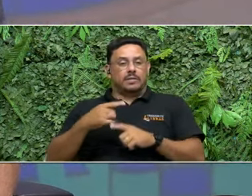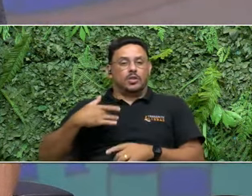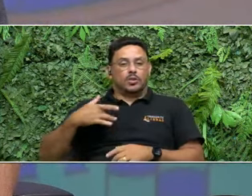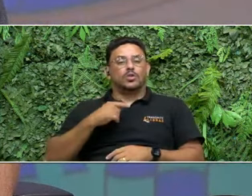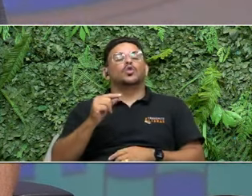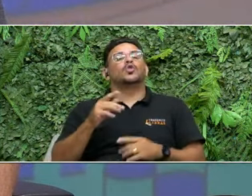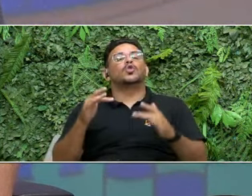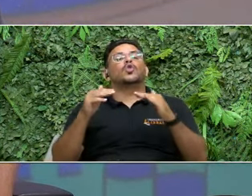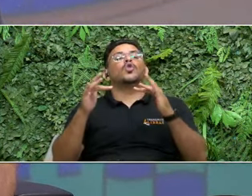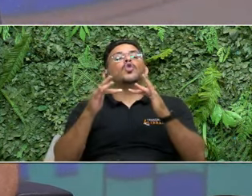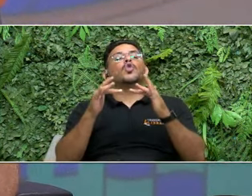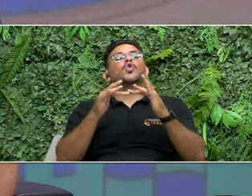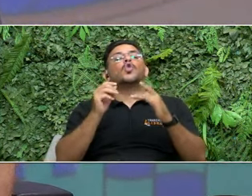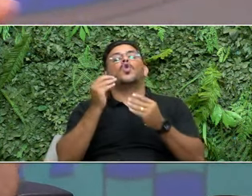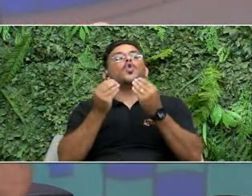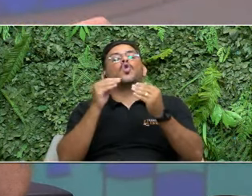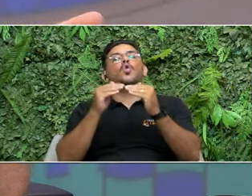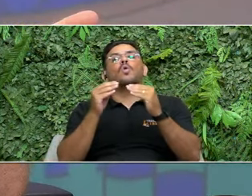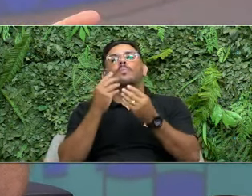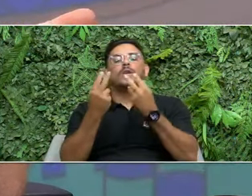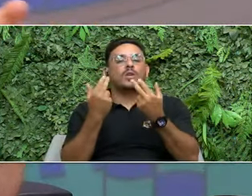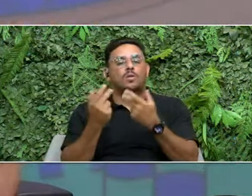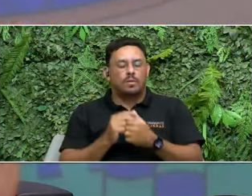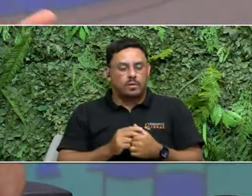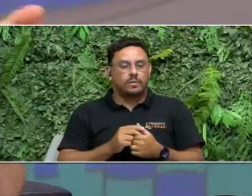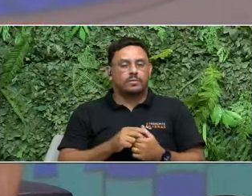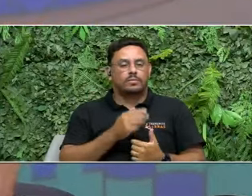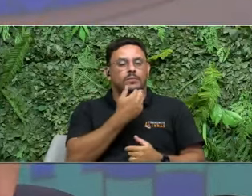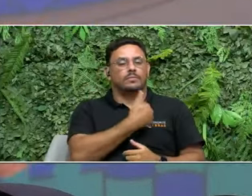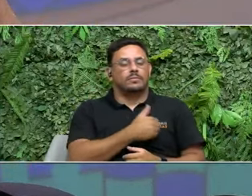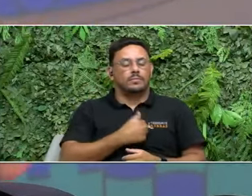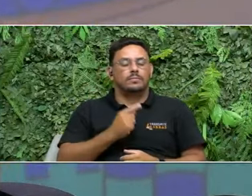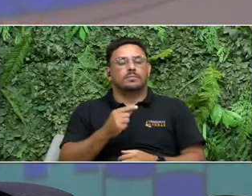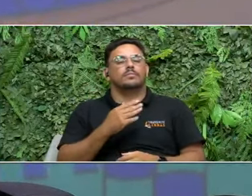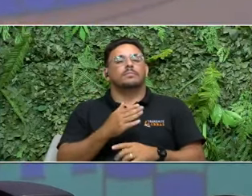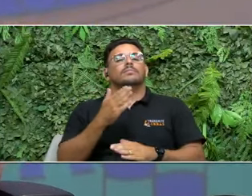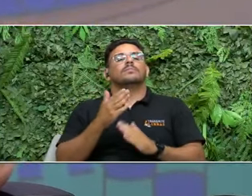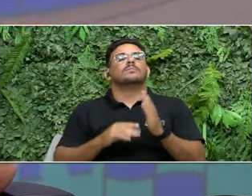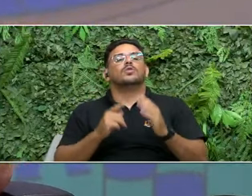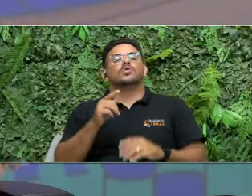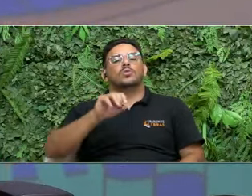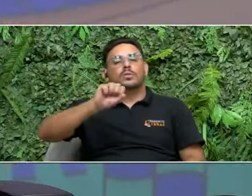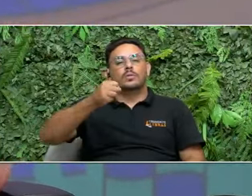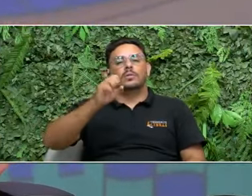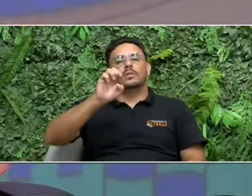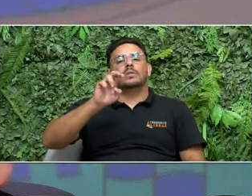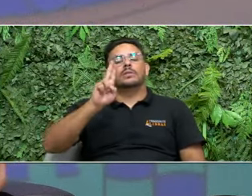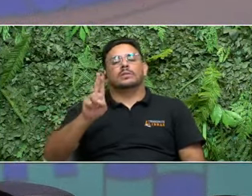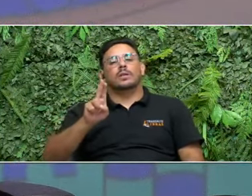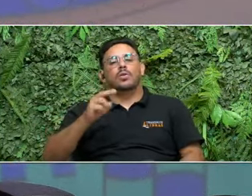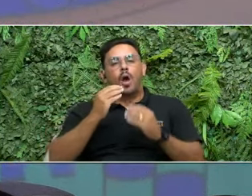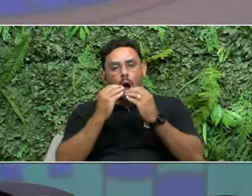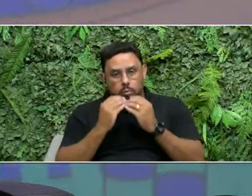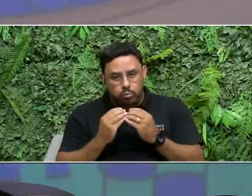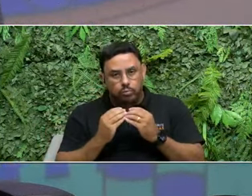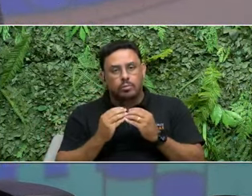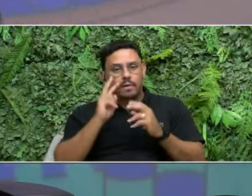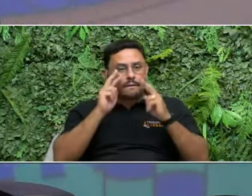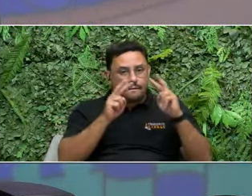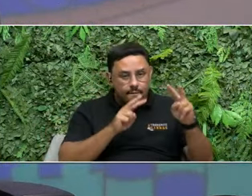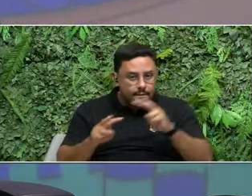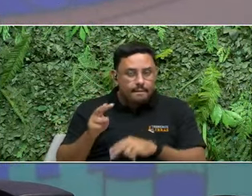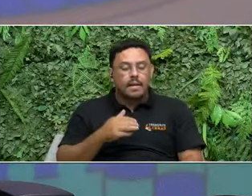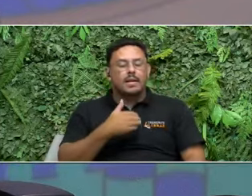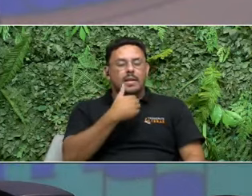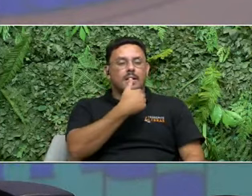combina com Então combina com clássico então só tem um pedido possível no seu Burger para curtir Atlético e Cruzeiro hoje o clássico